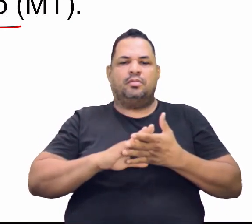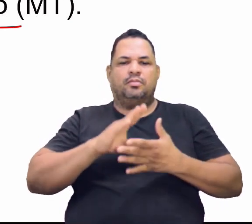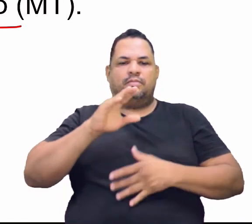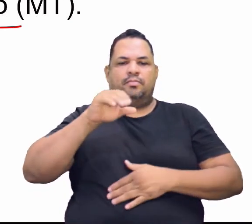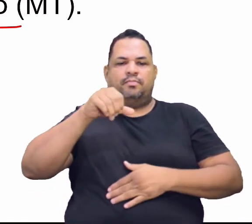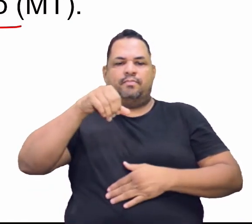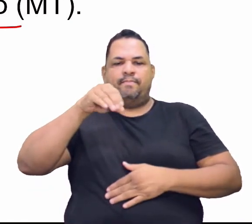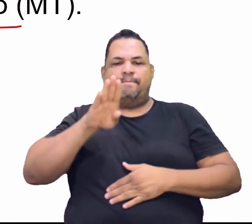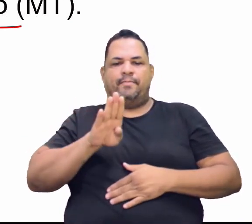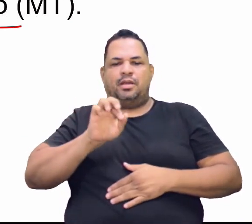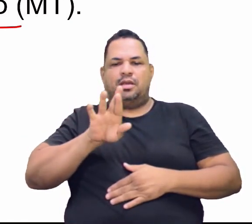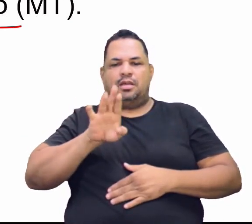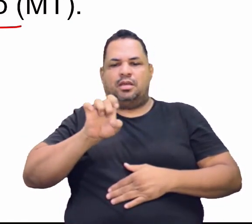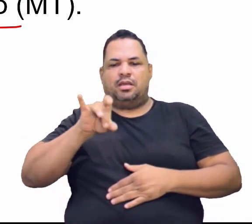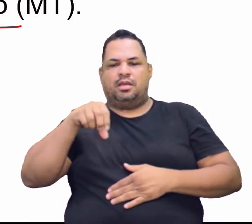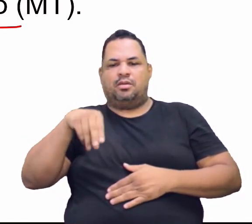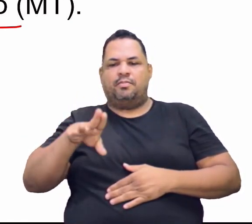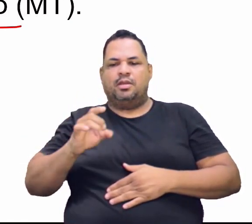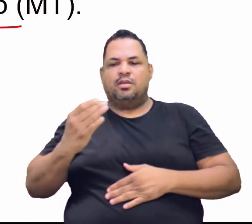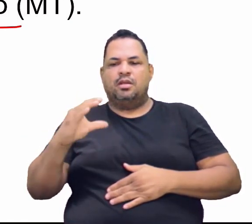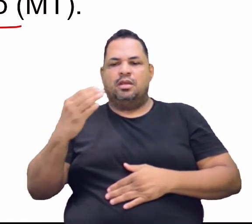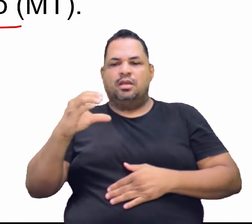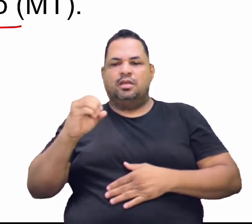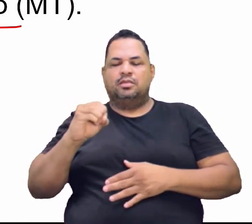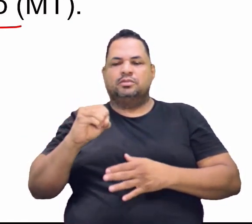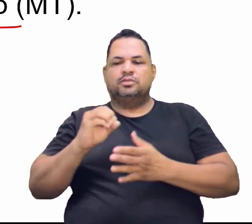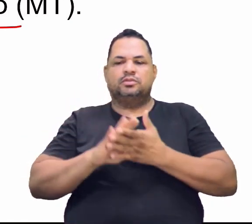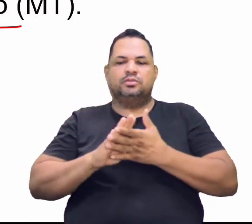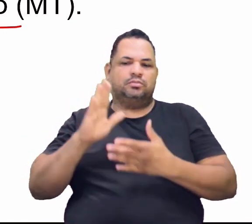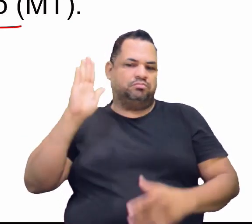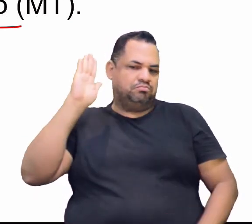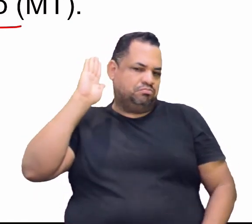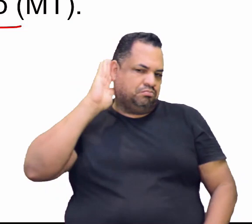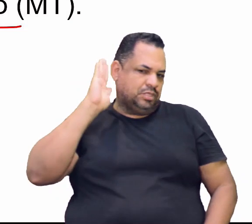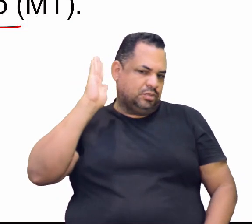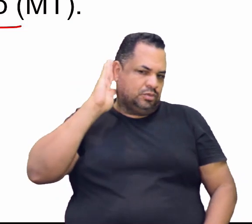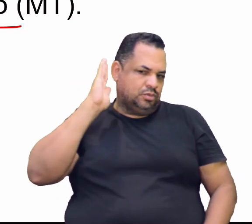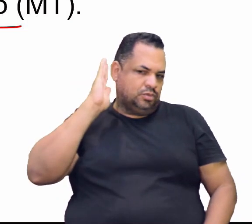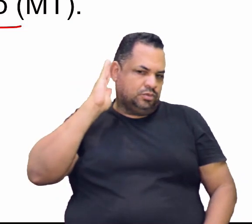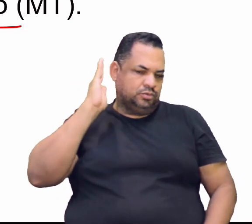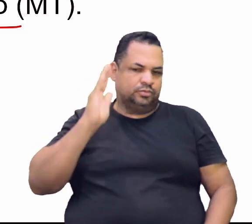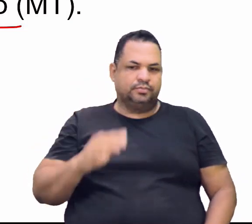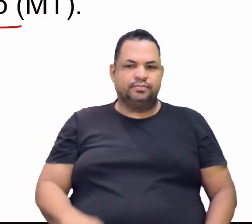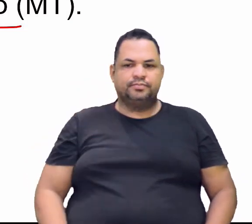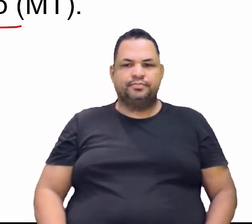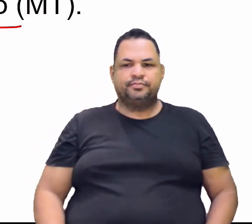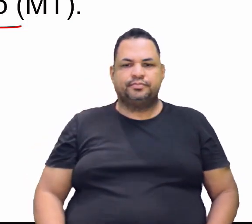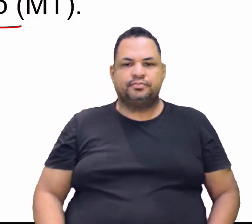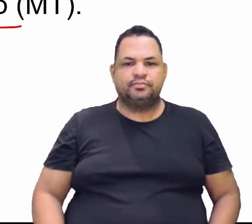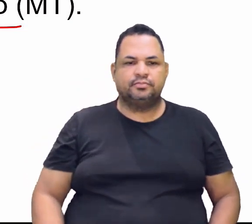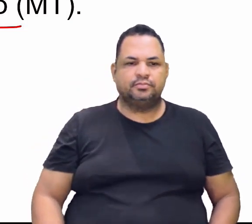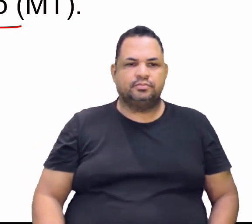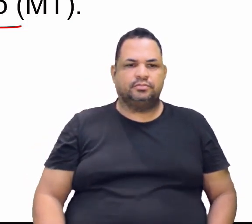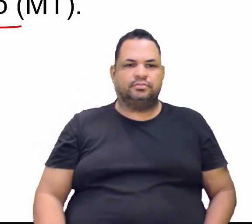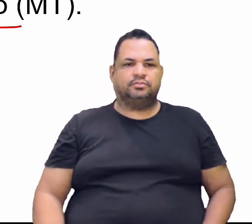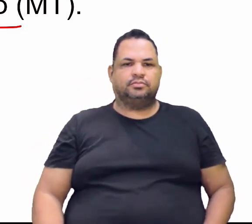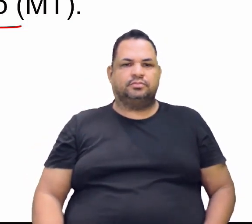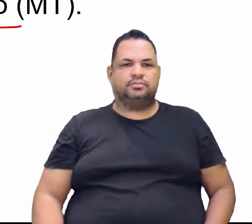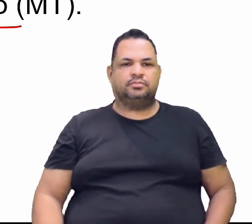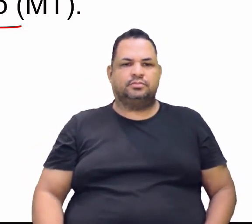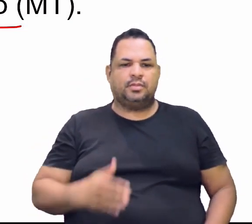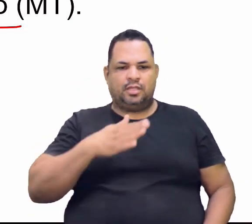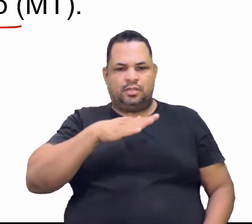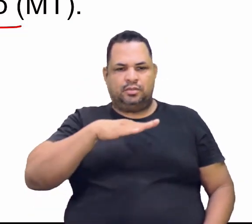de Melgácio. Pertence ao Barão de Melgácio. Tá bom? E aqui o menino